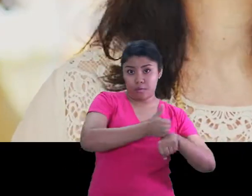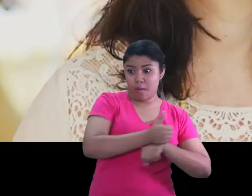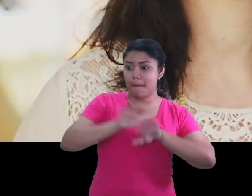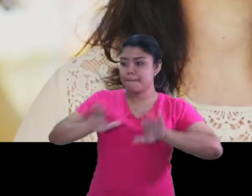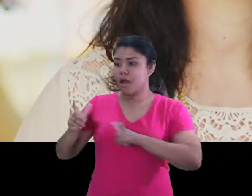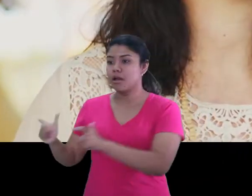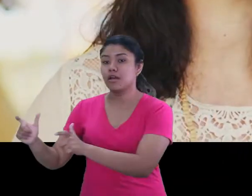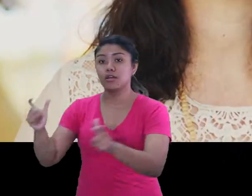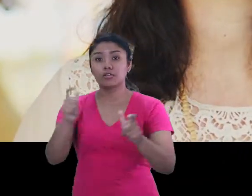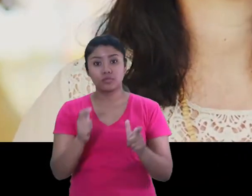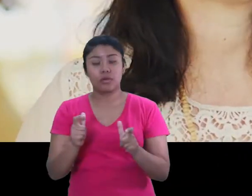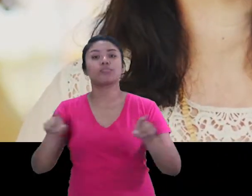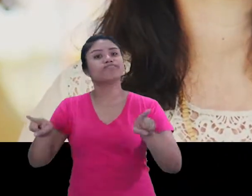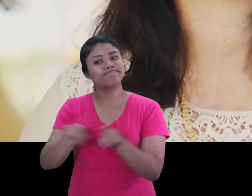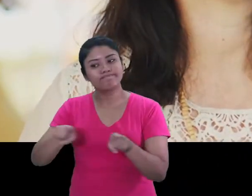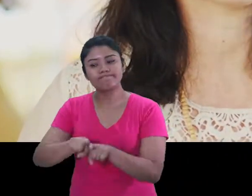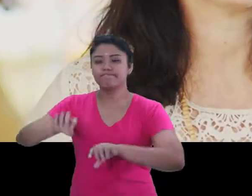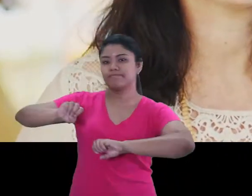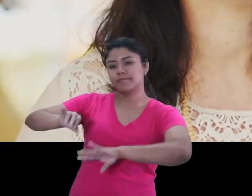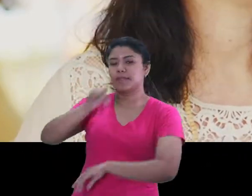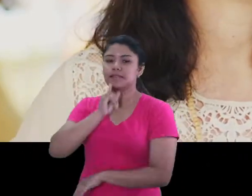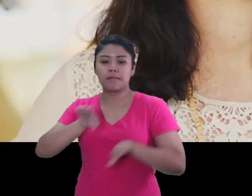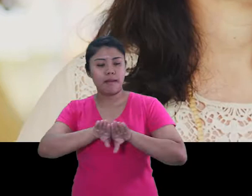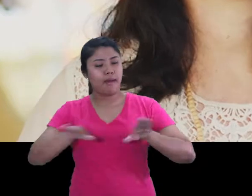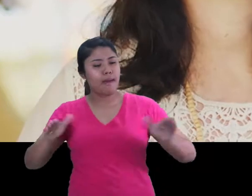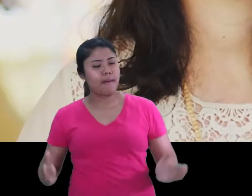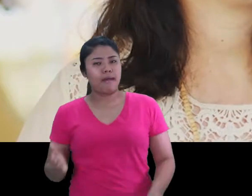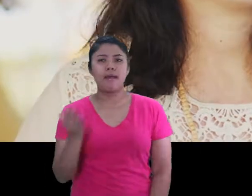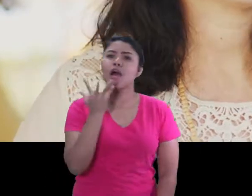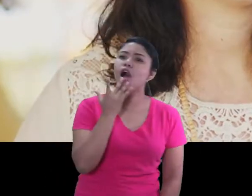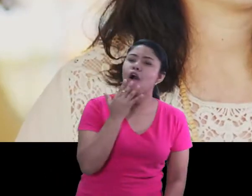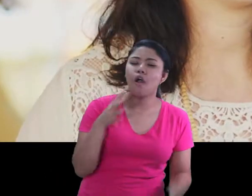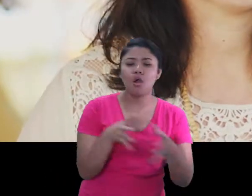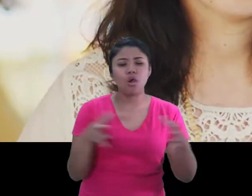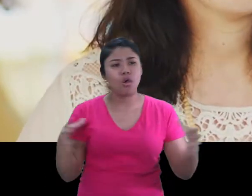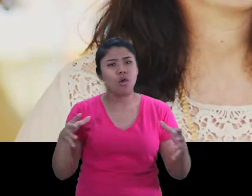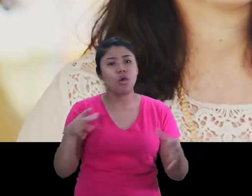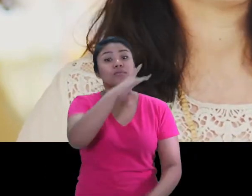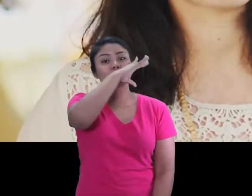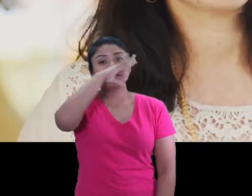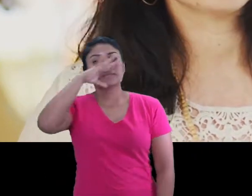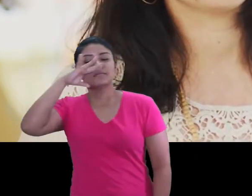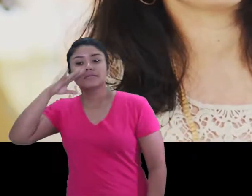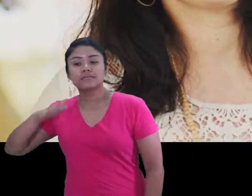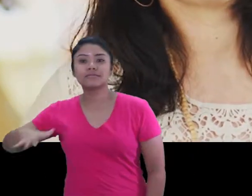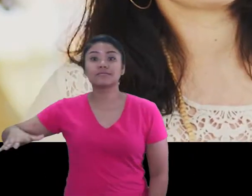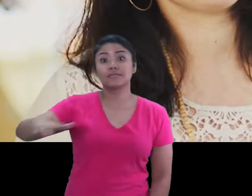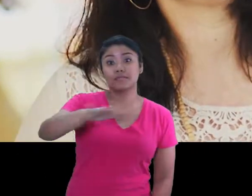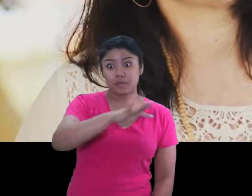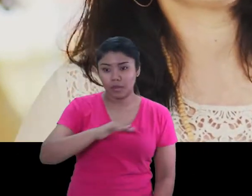educa. Por quê? Porque todos os elementos que o compõem, a carteira, a cor, o tamanho,